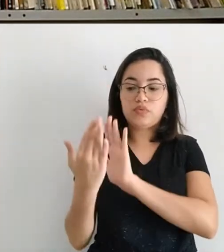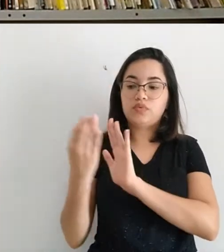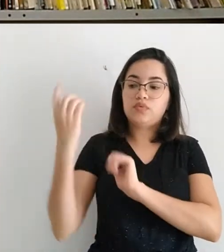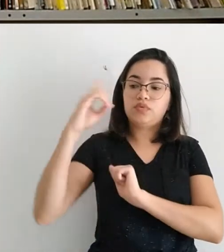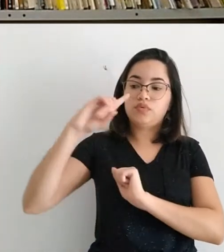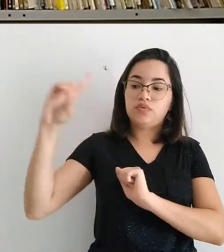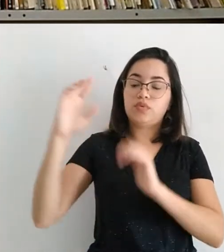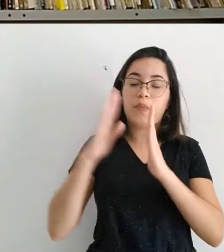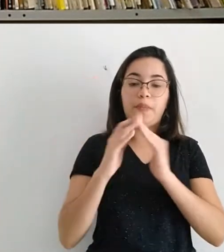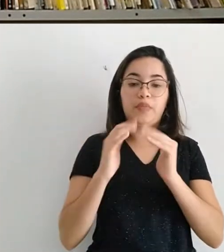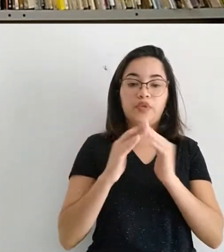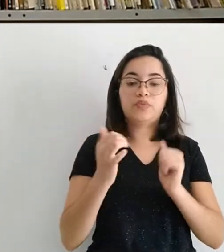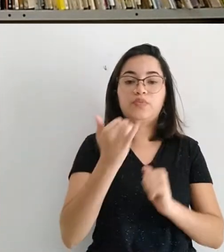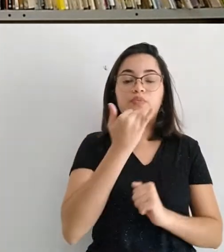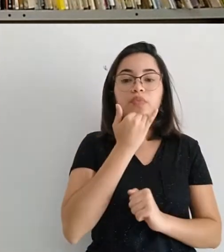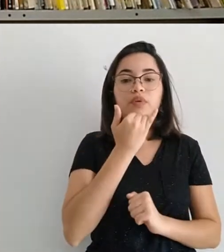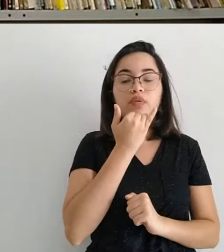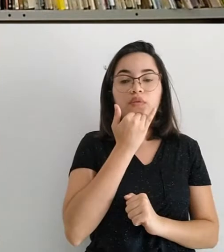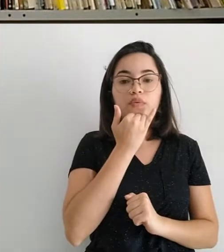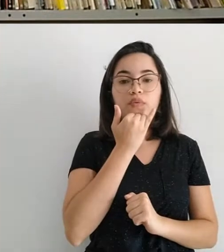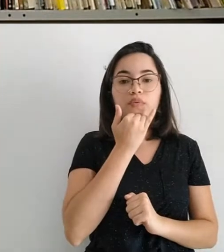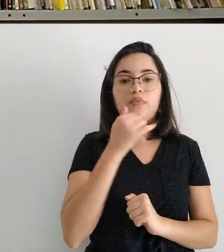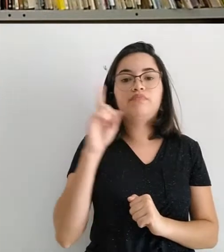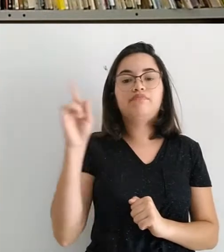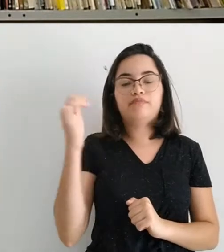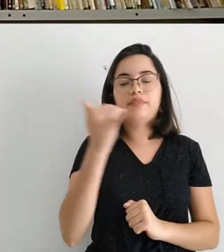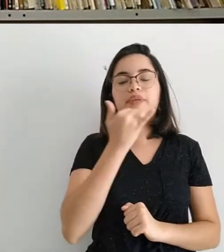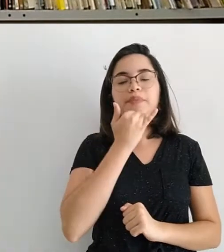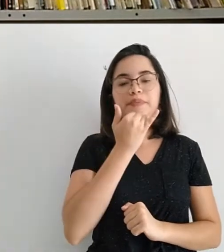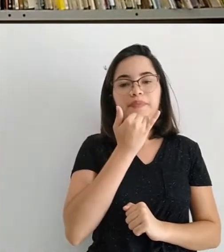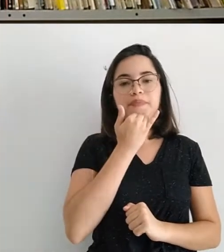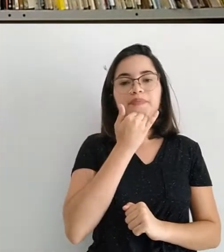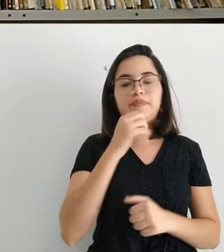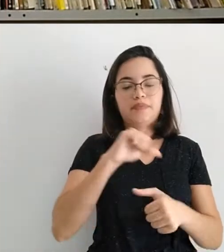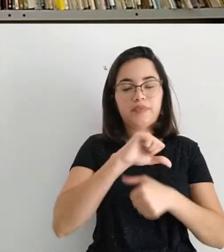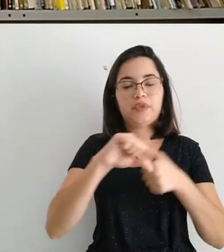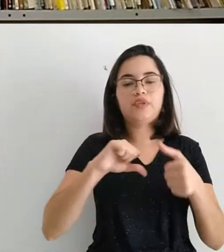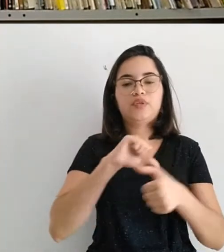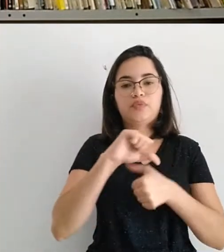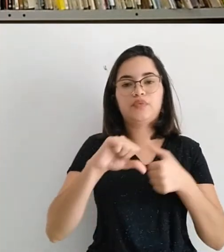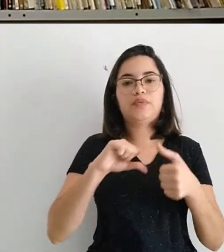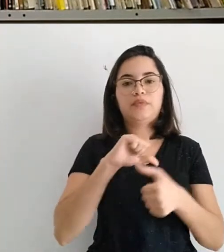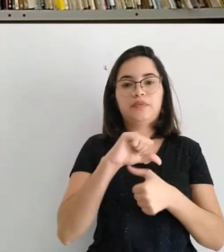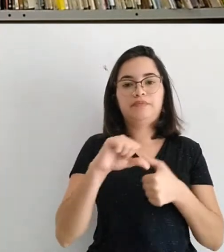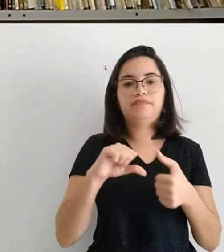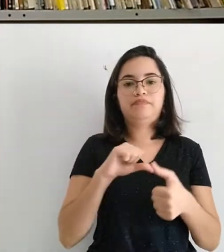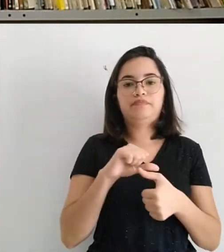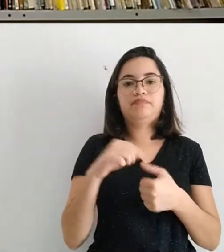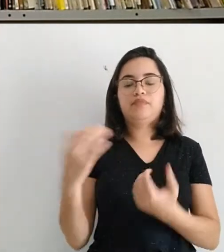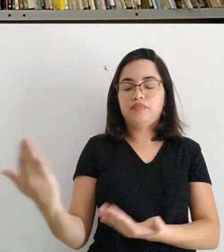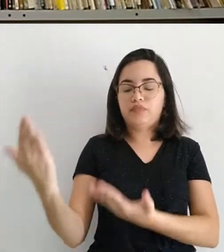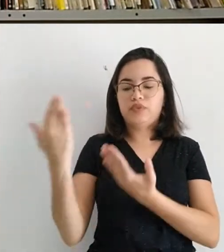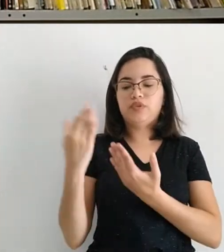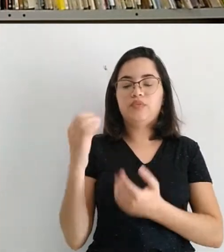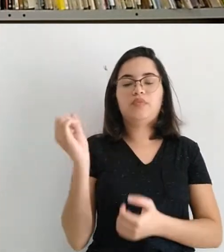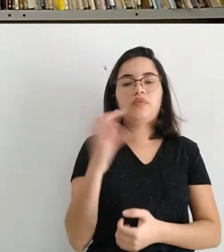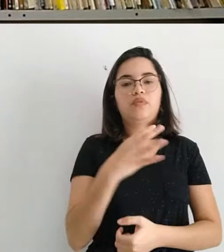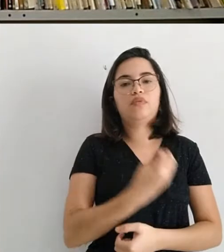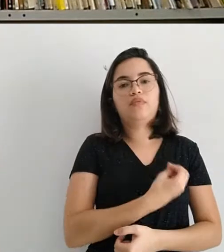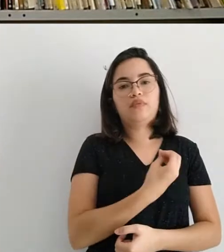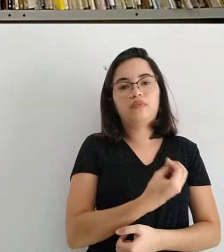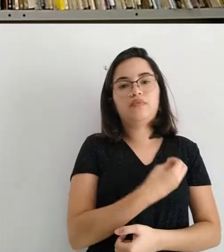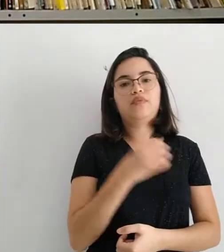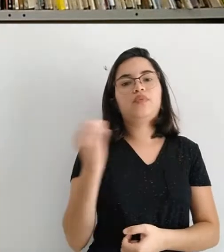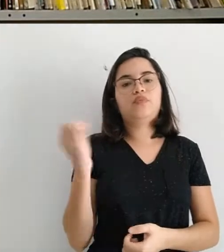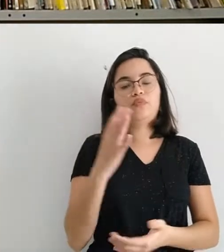de Deus e pedirmos perdão, Ele perdoa, Ele transforma e Ele nos dá uma nova vida,